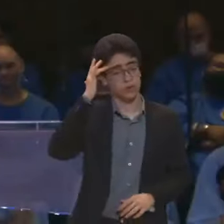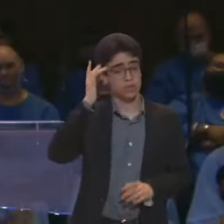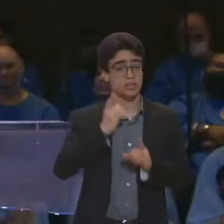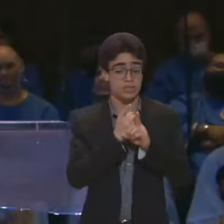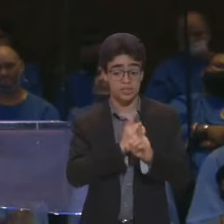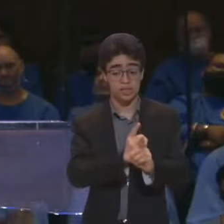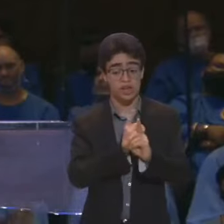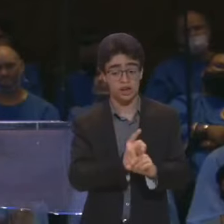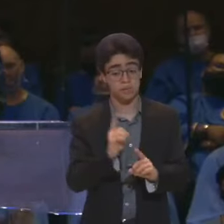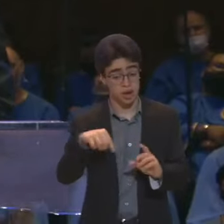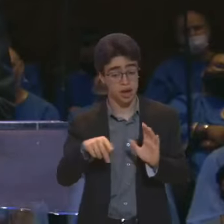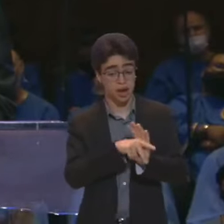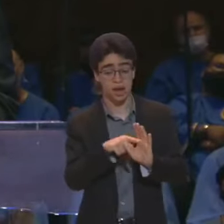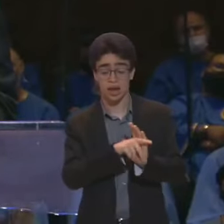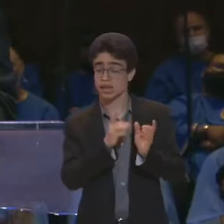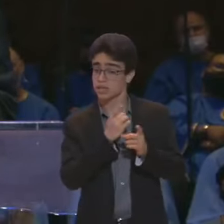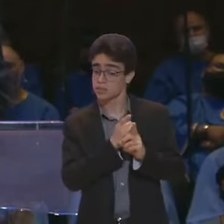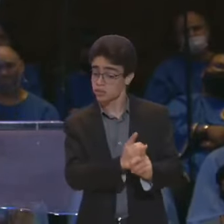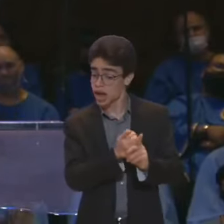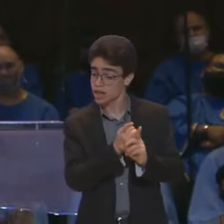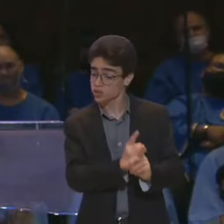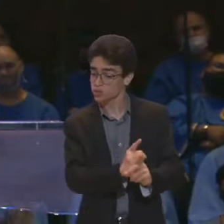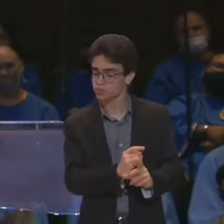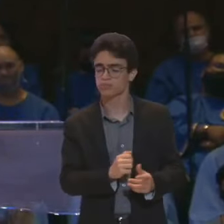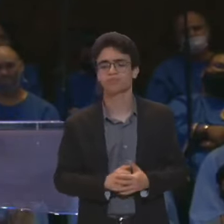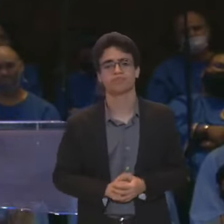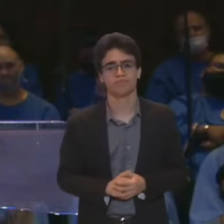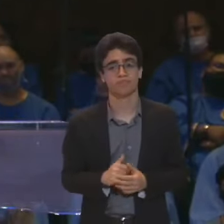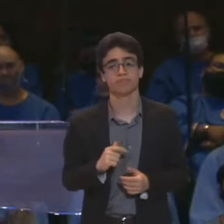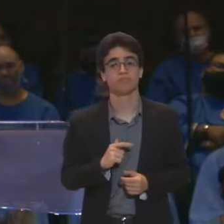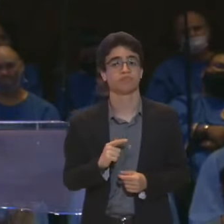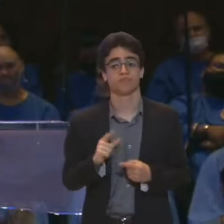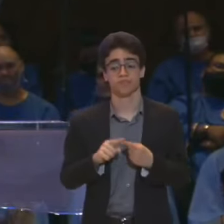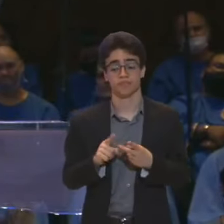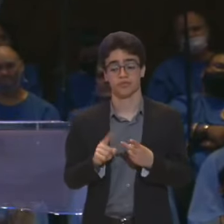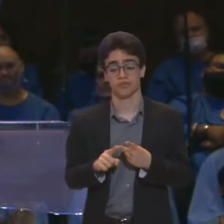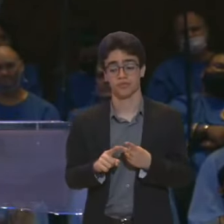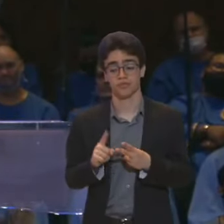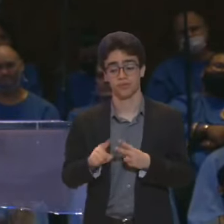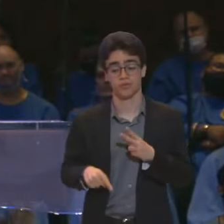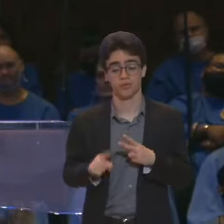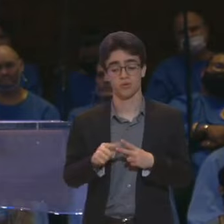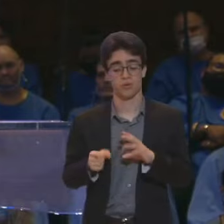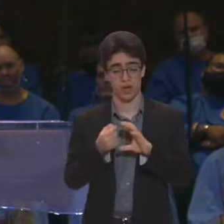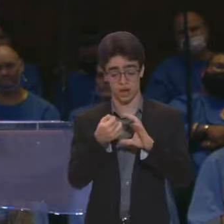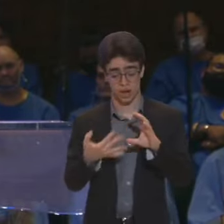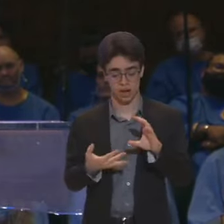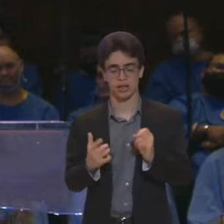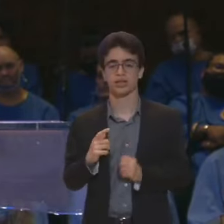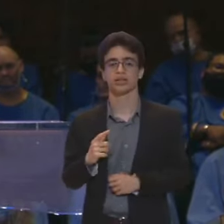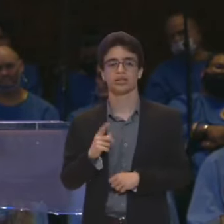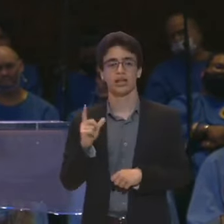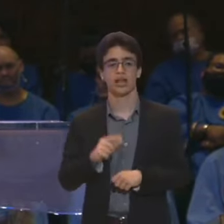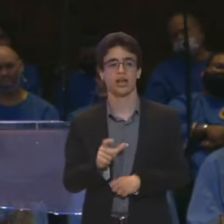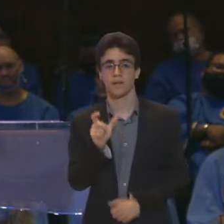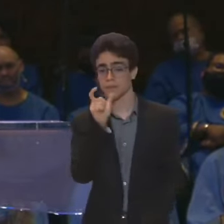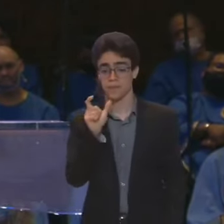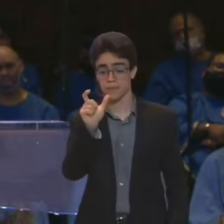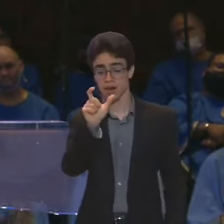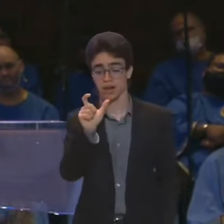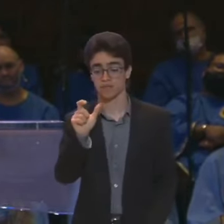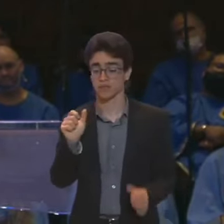do discipulado. Ele tem duas características. Ele tem os verbos em relação a Cristo, são